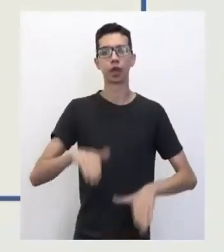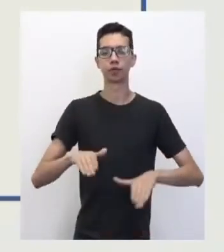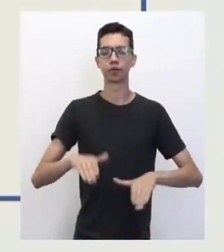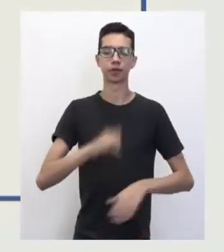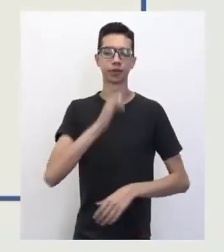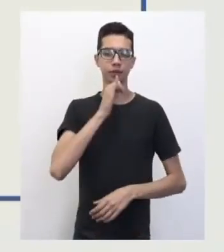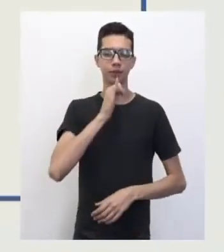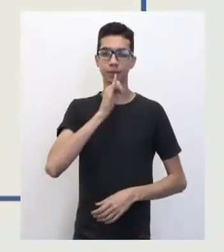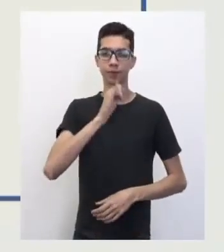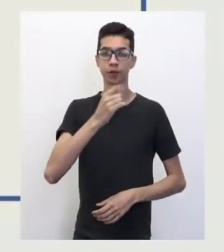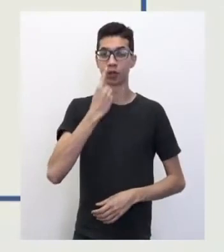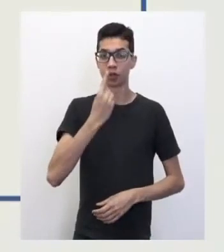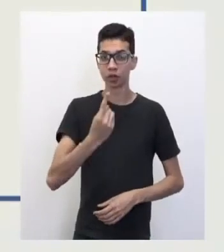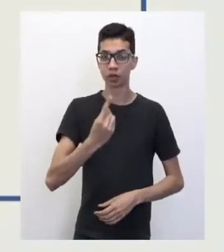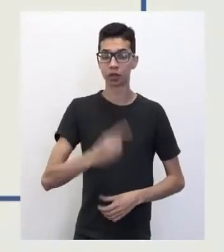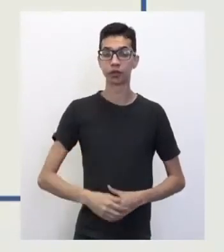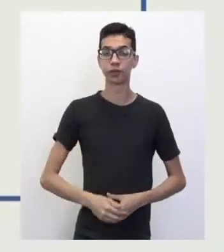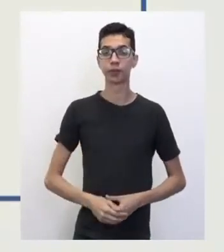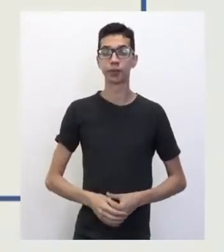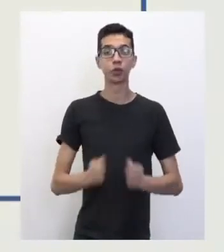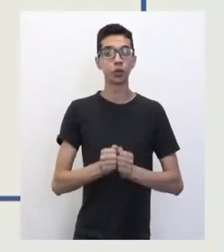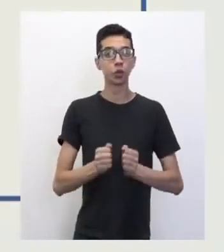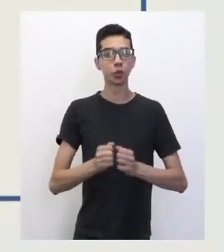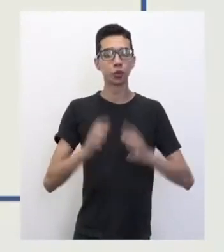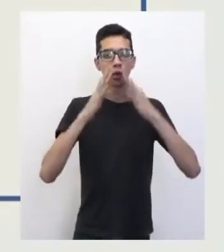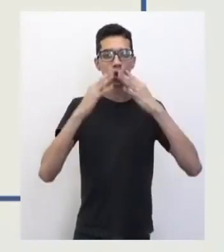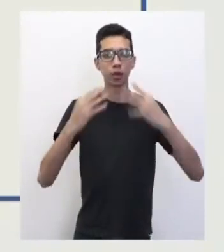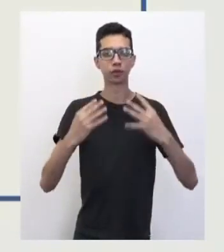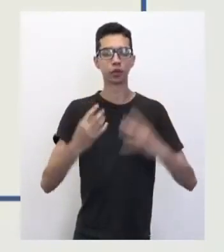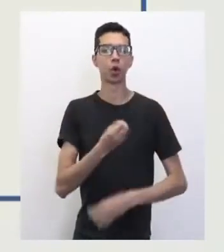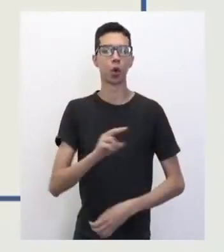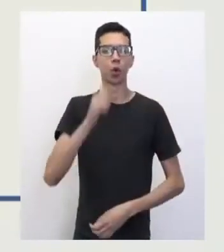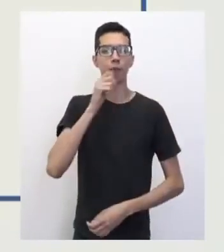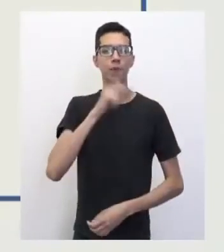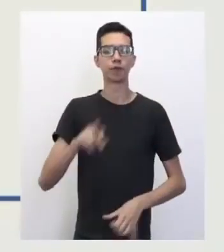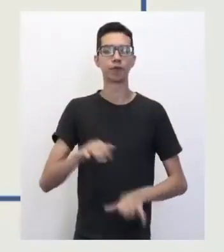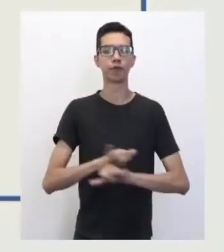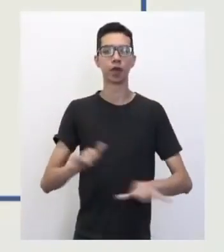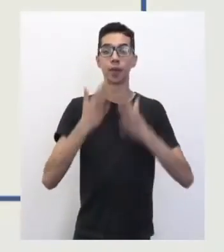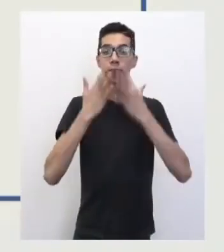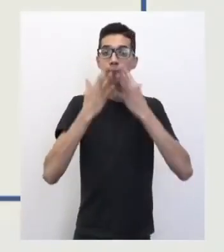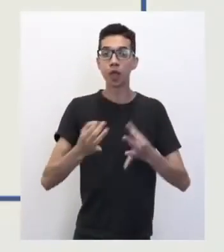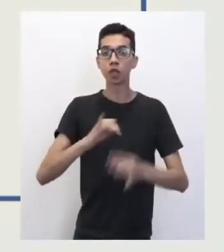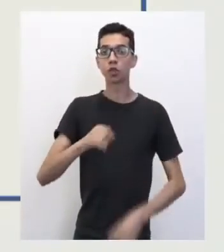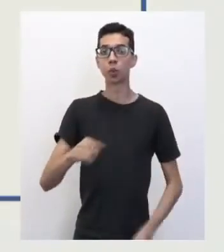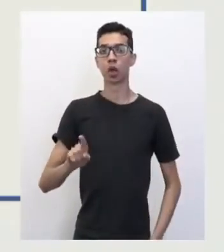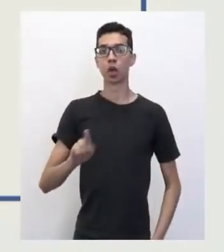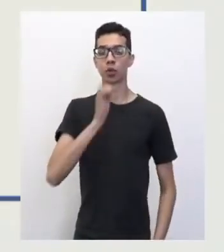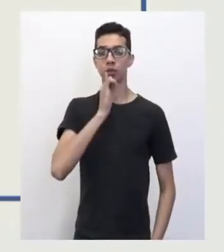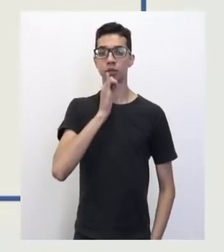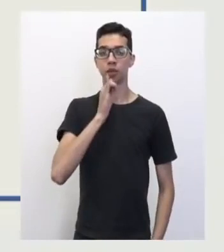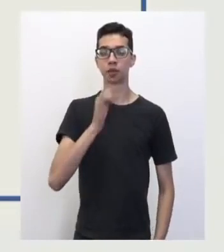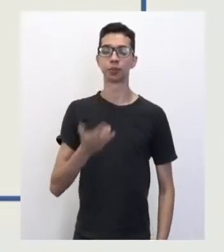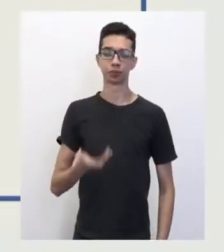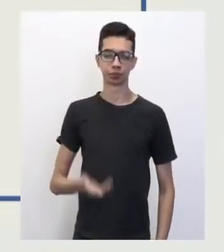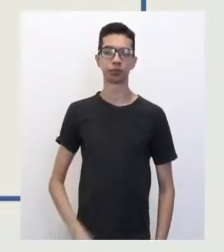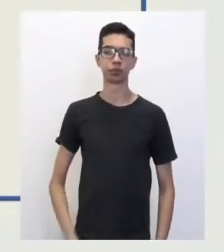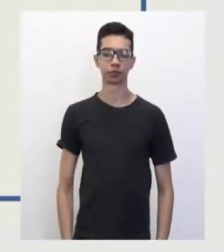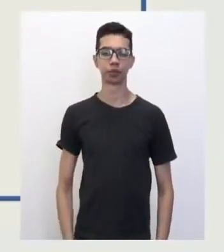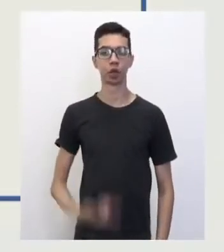exemplo, veja só, pessoal, acompanhem aqui comigo. Ou ainda, presta atenção, João, olha só, eu tô falando,